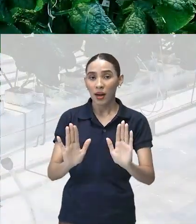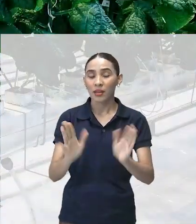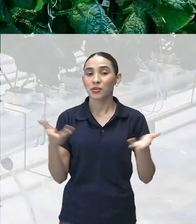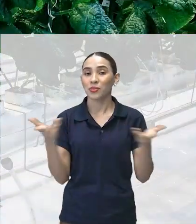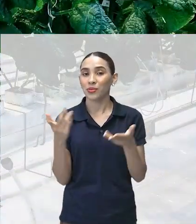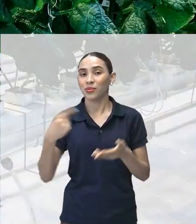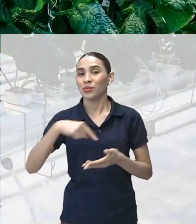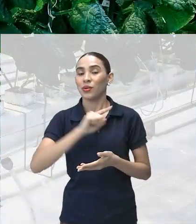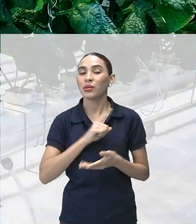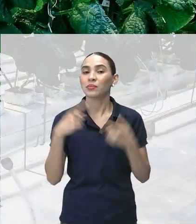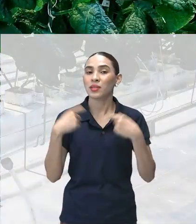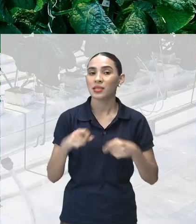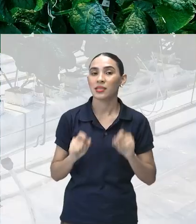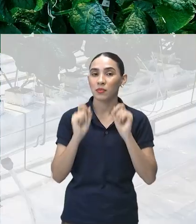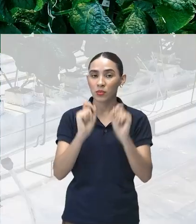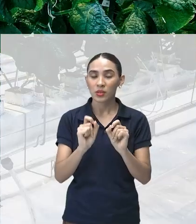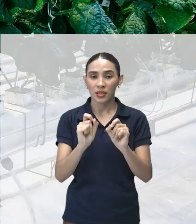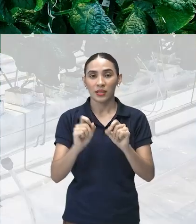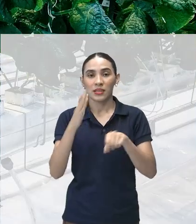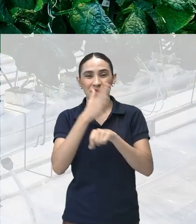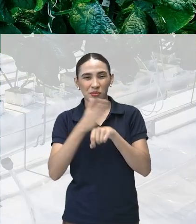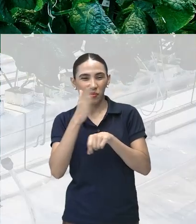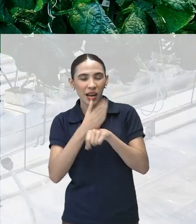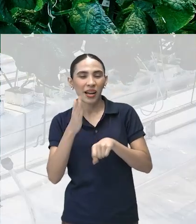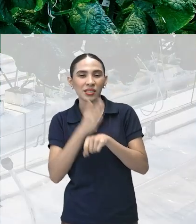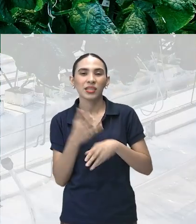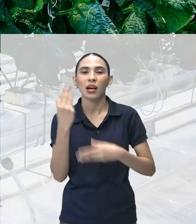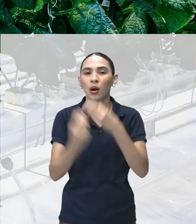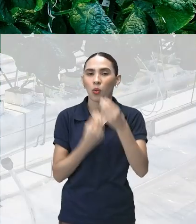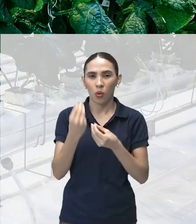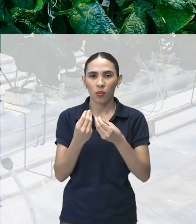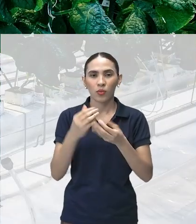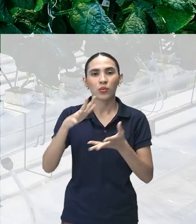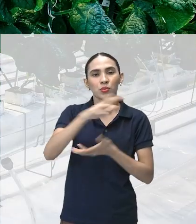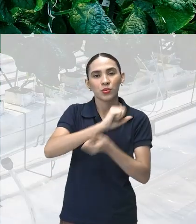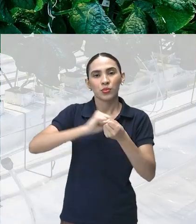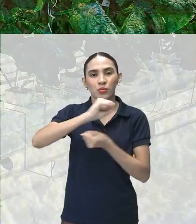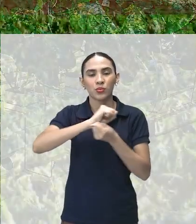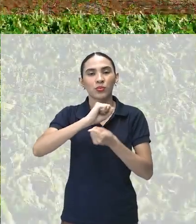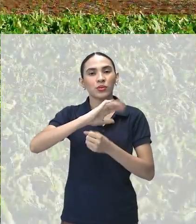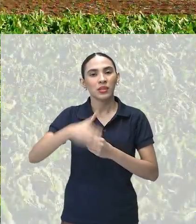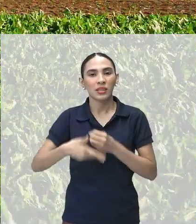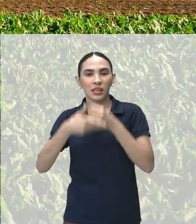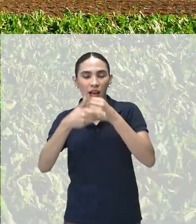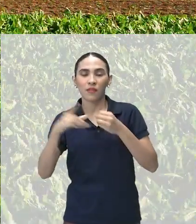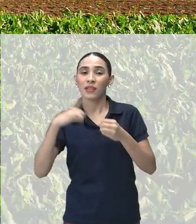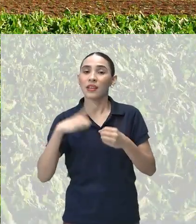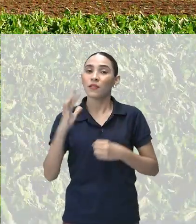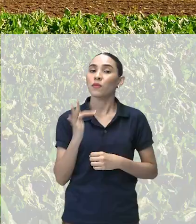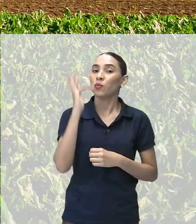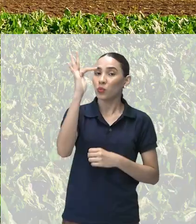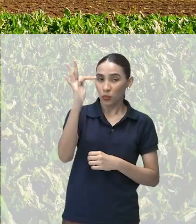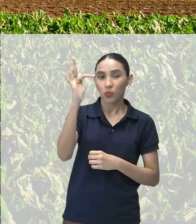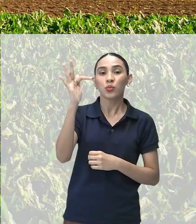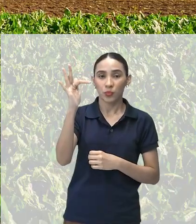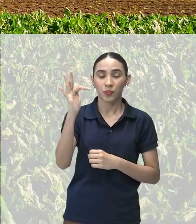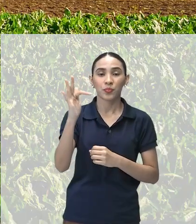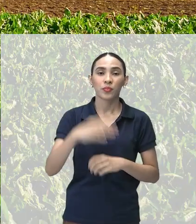hoje a gente tem que ter essas atividades de forma sustentável para se ter futuramente.